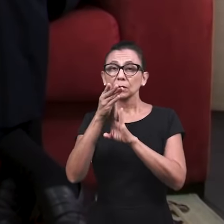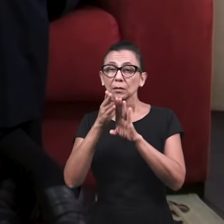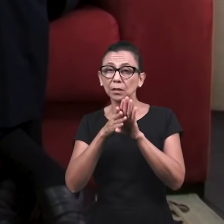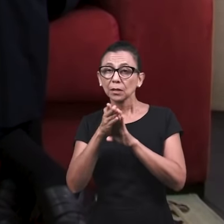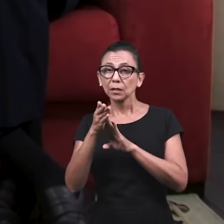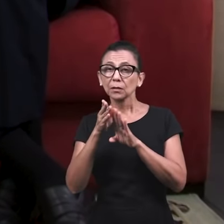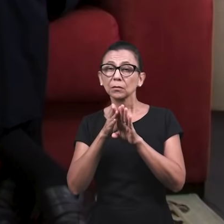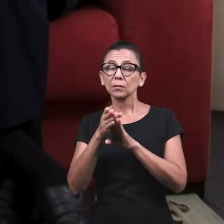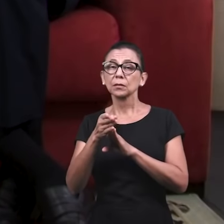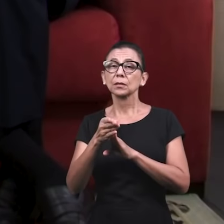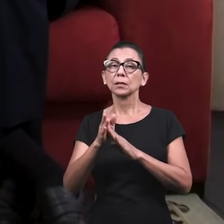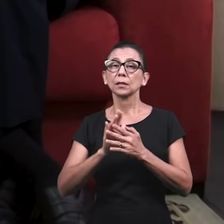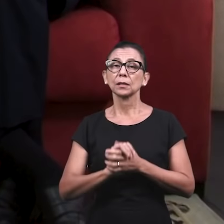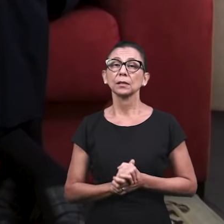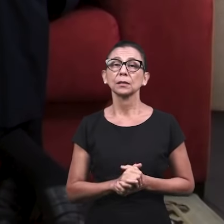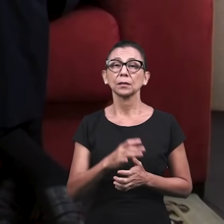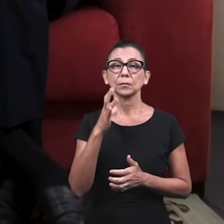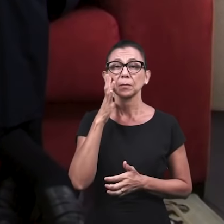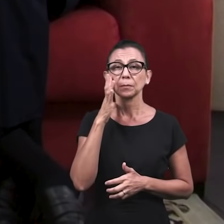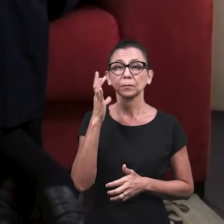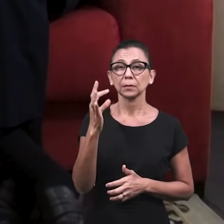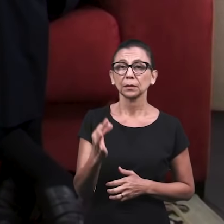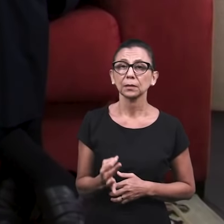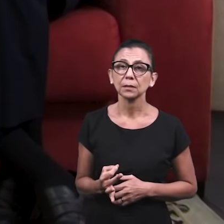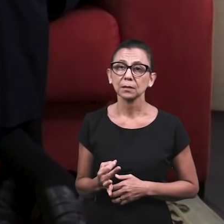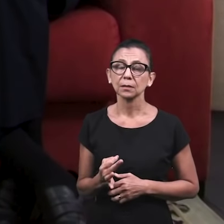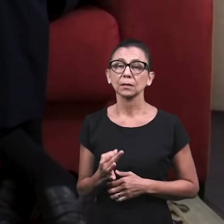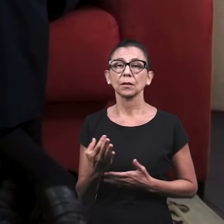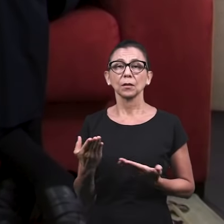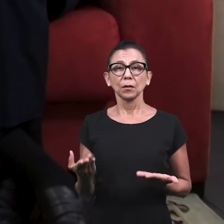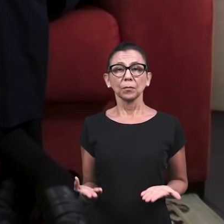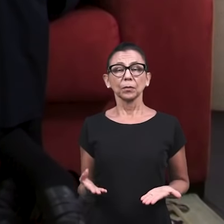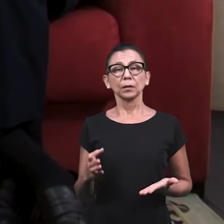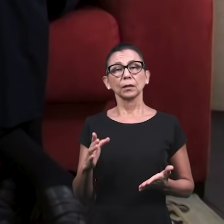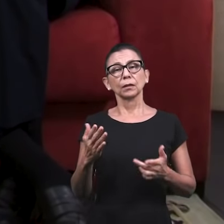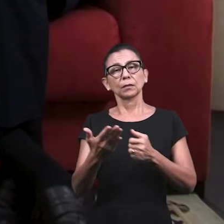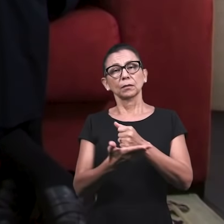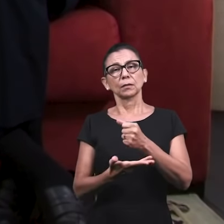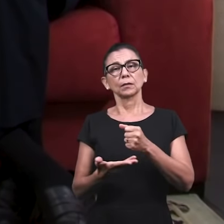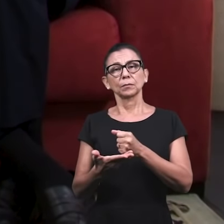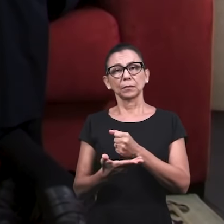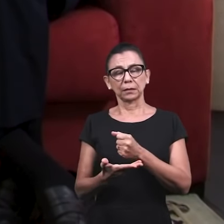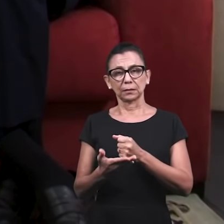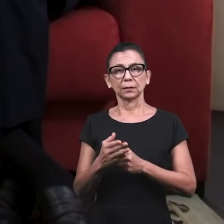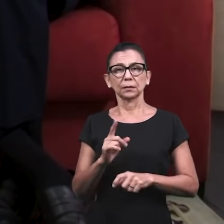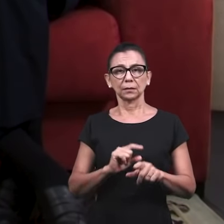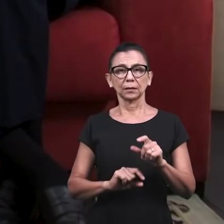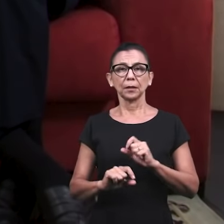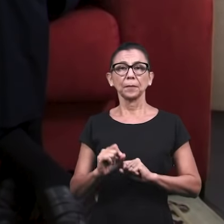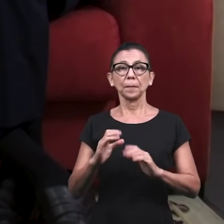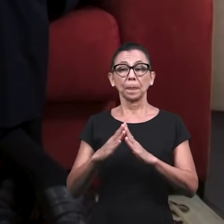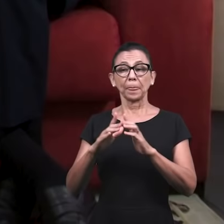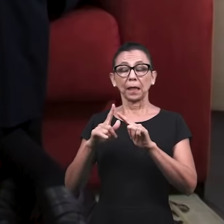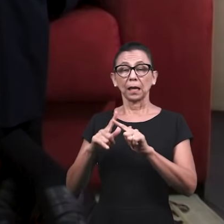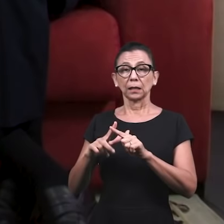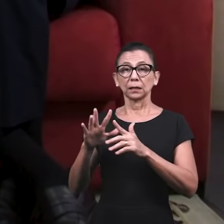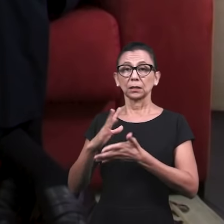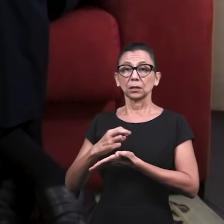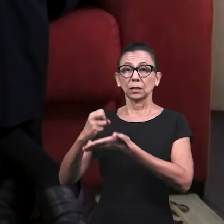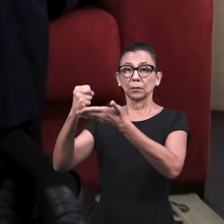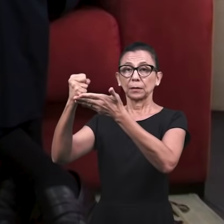isto, porque este é o material, é a base, é a estrutura com a qual a igreja que está preparada para o